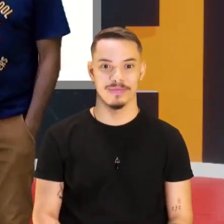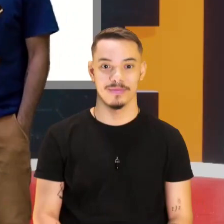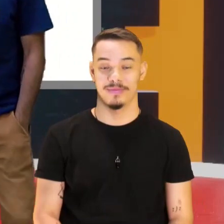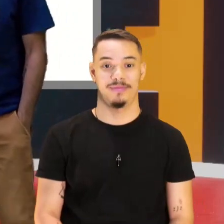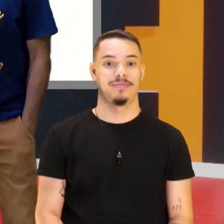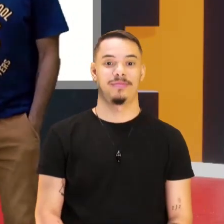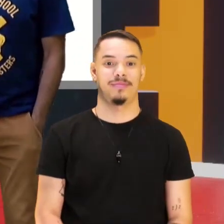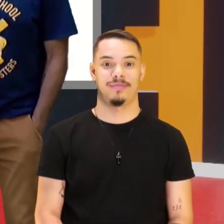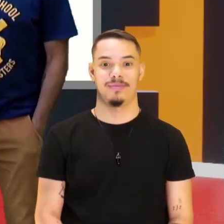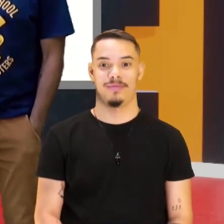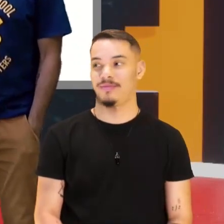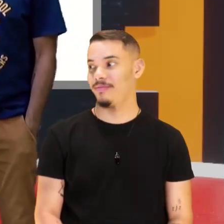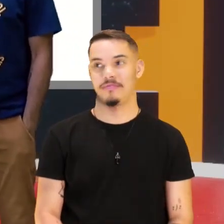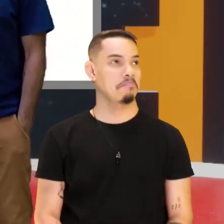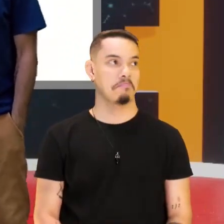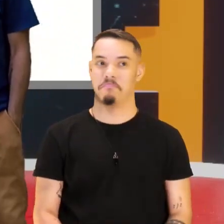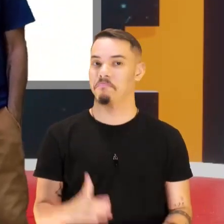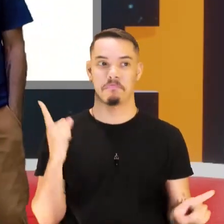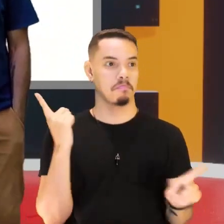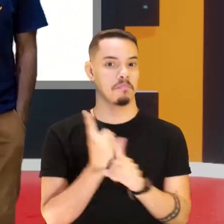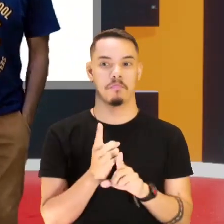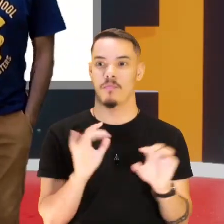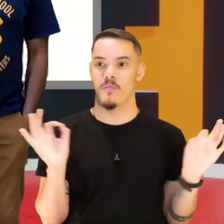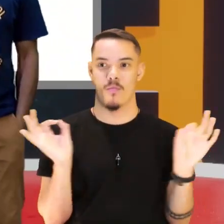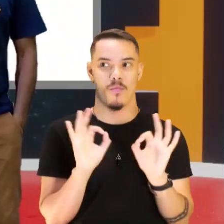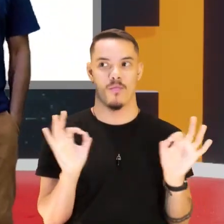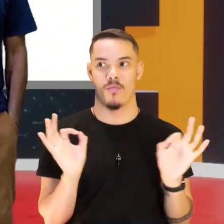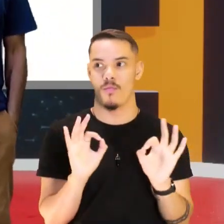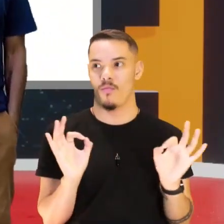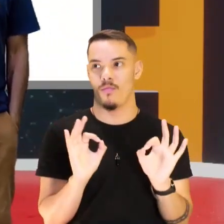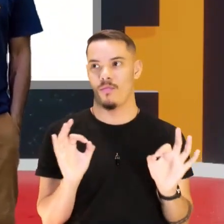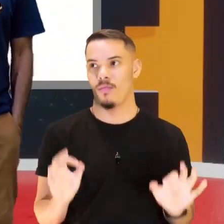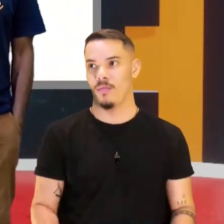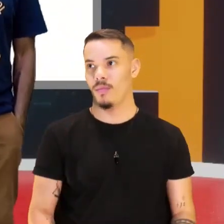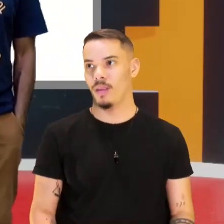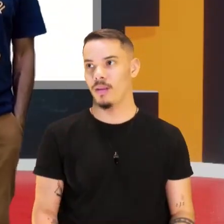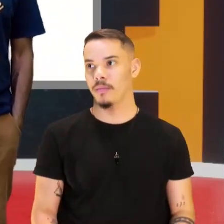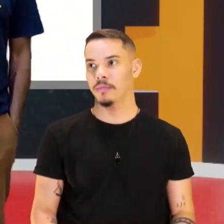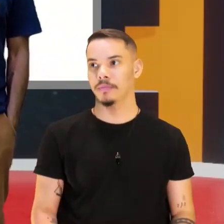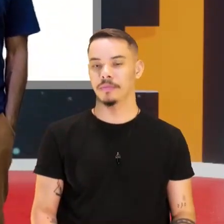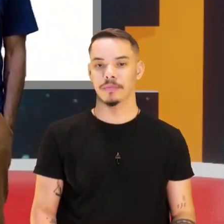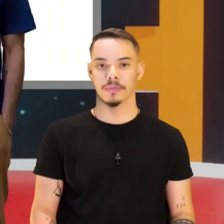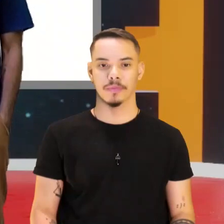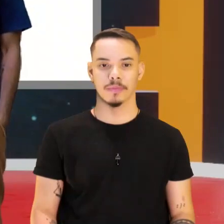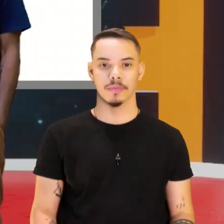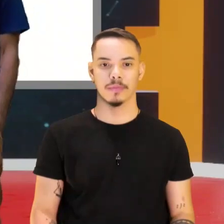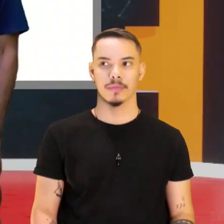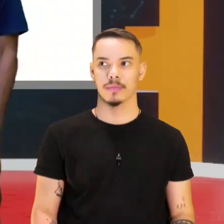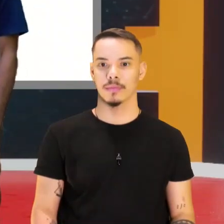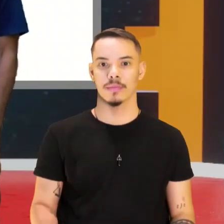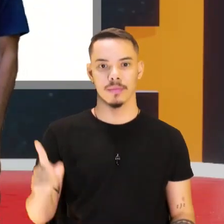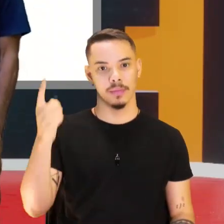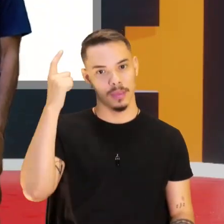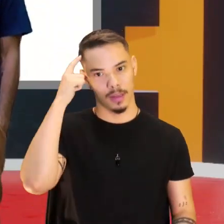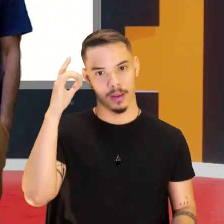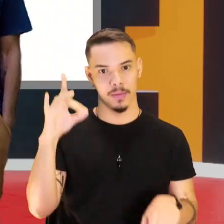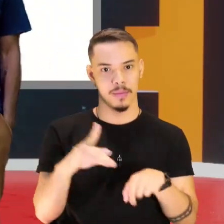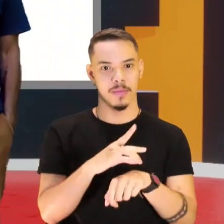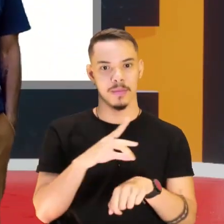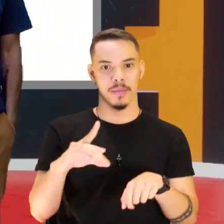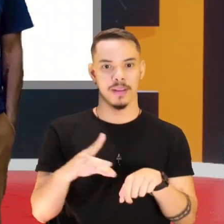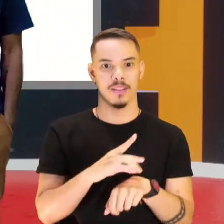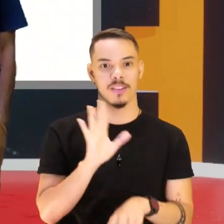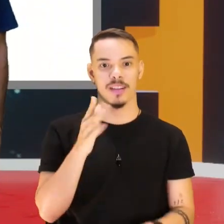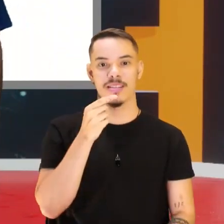cara dele, acho que não encontrou, né? Onde está a PA inserida? Realmente. Ele com o cabelo preto já é engraçado,